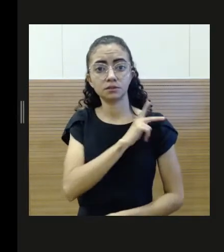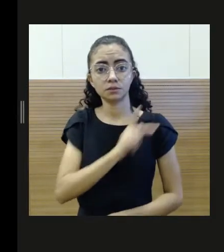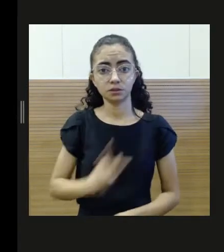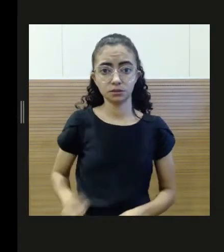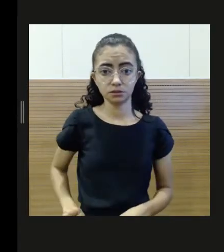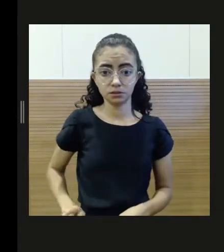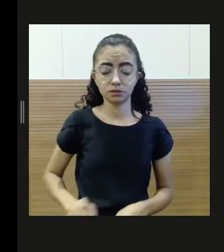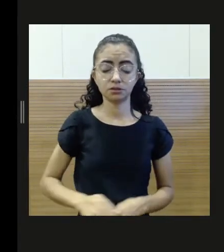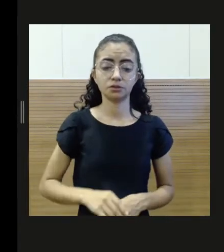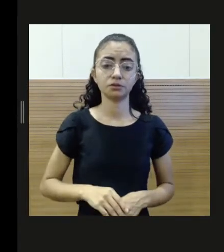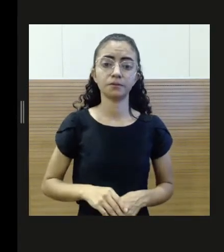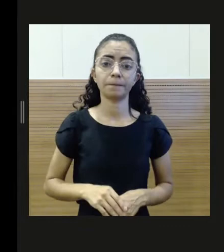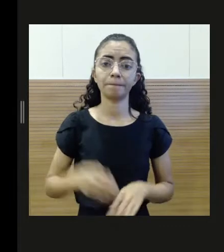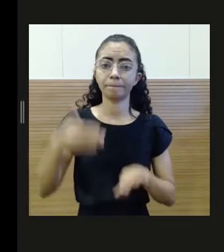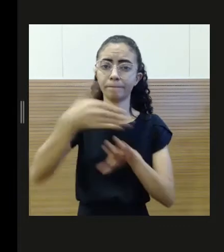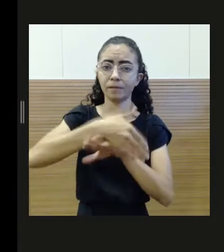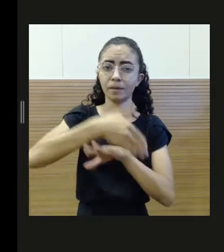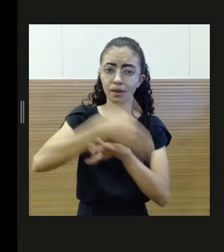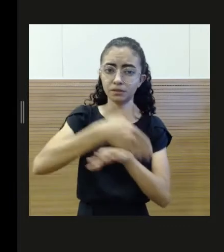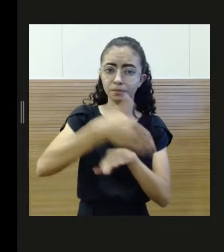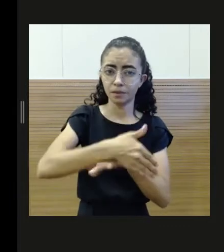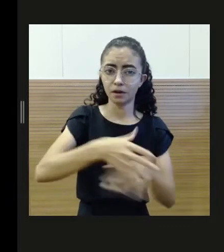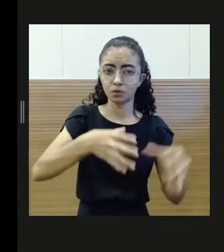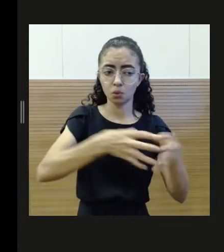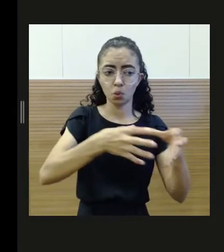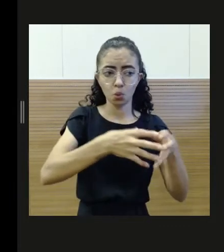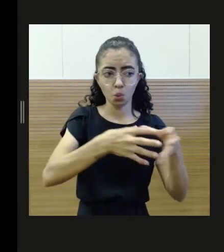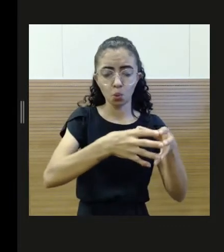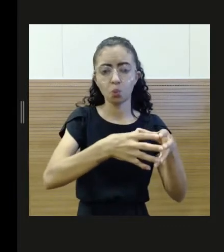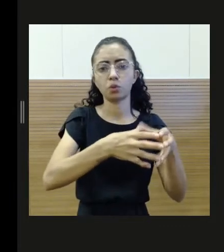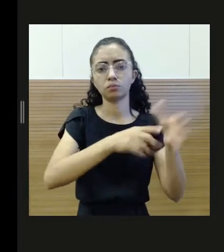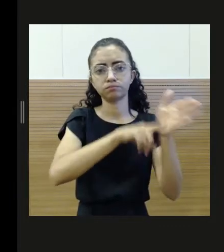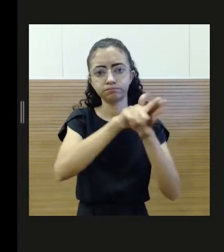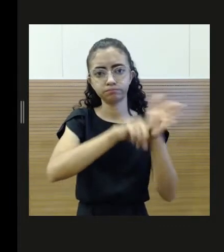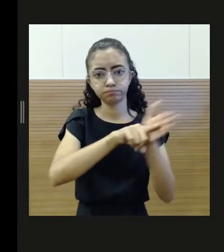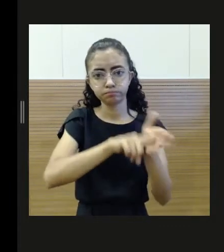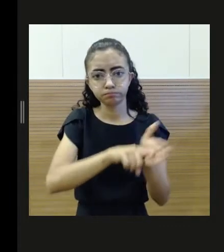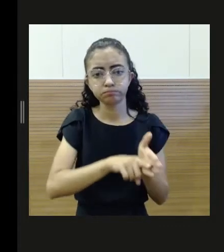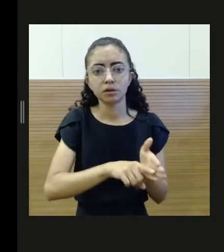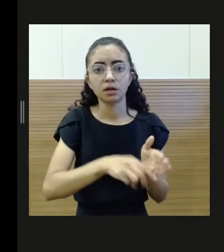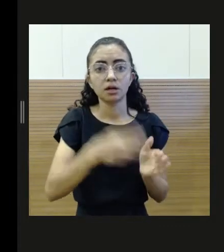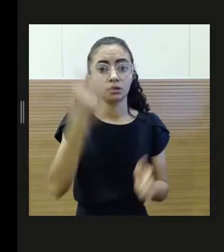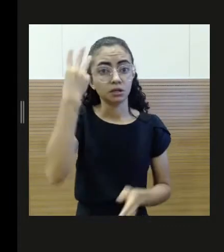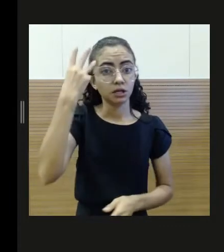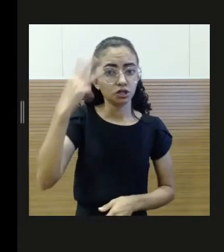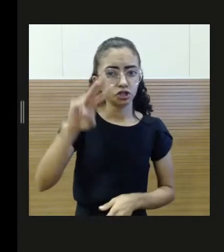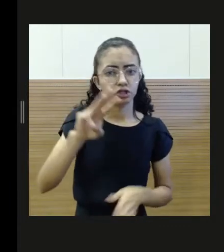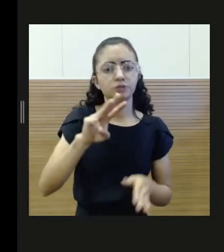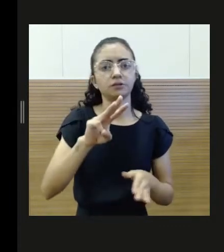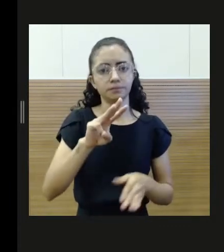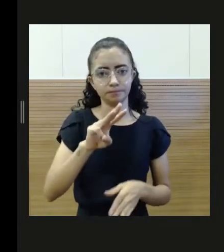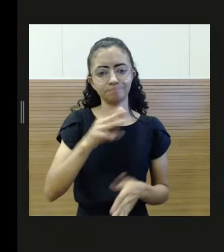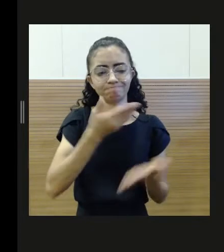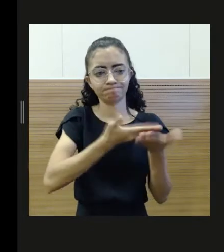União de Ciências Nutricionais, formaram um painel por 3 dias na Alemanha.